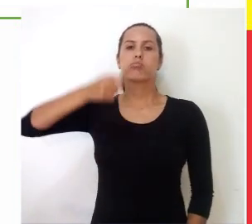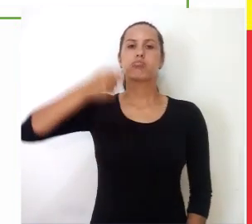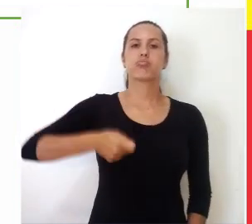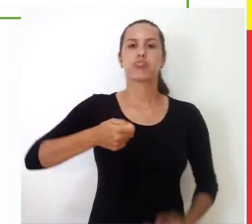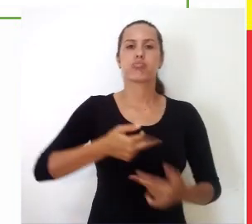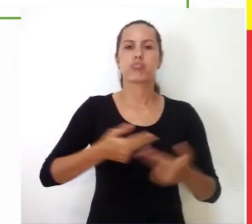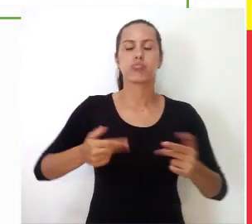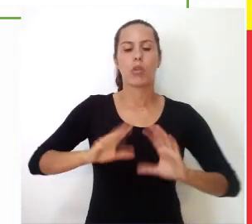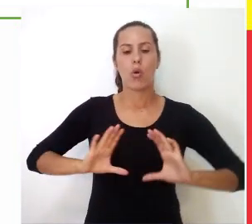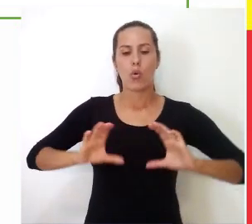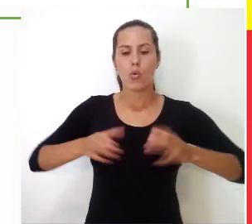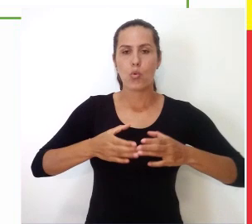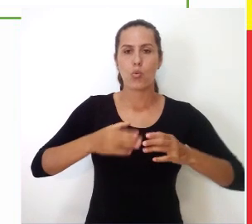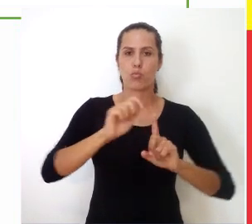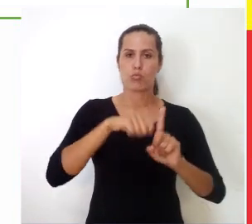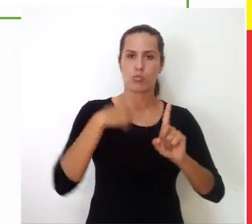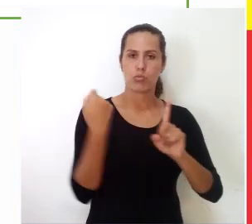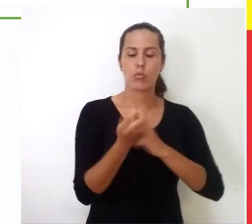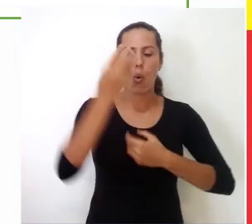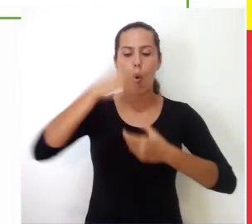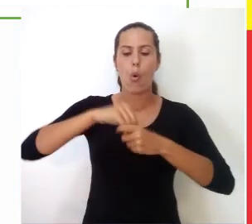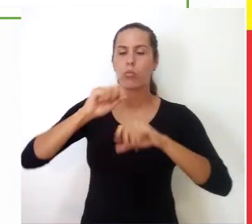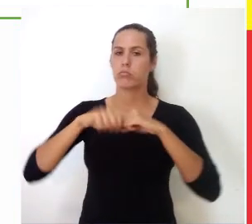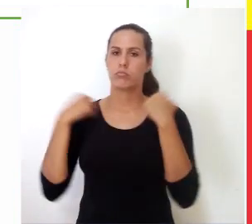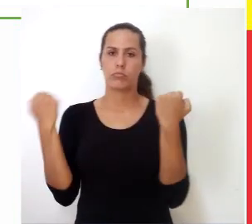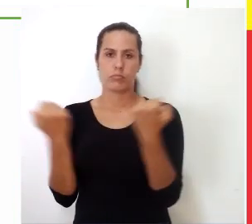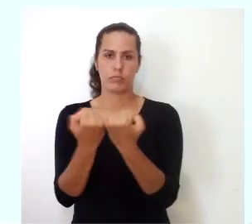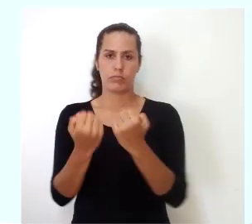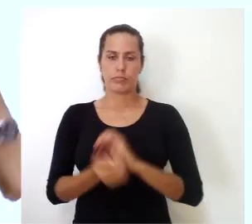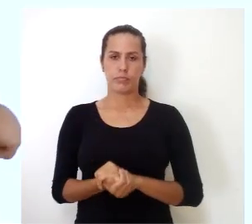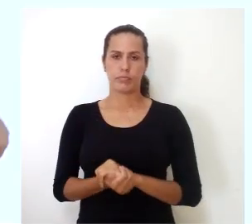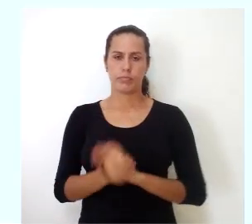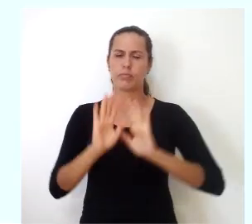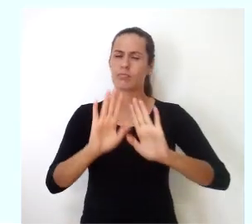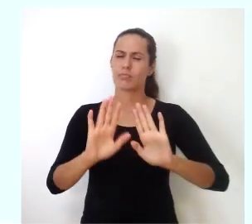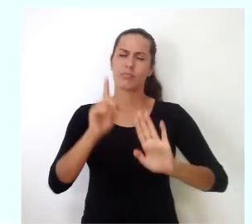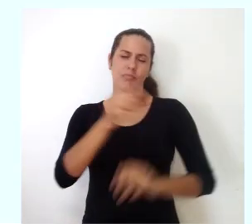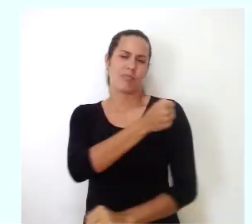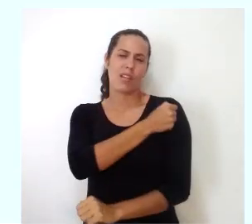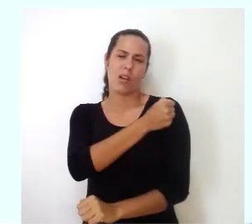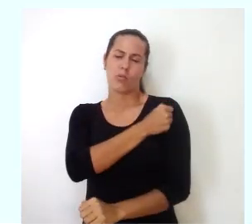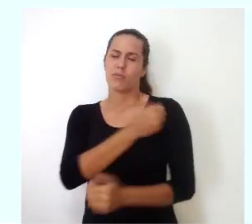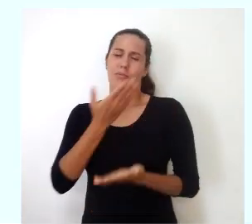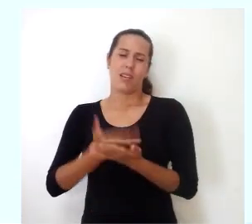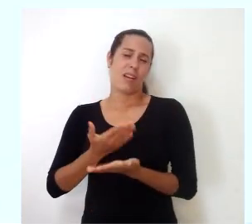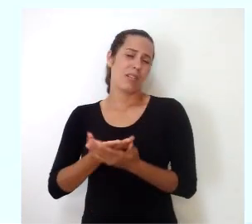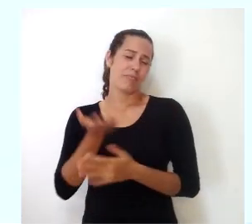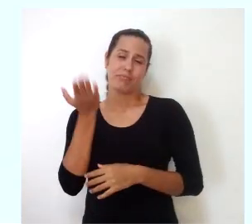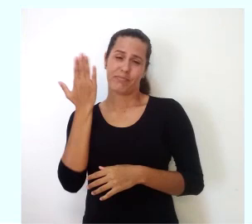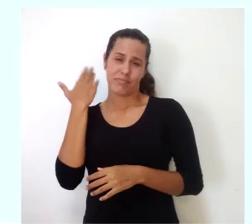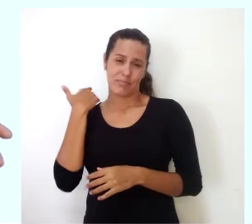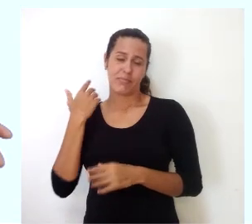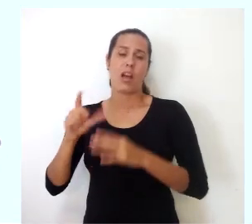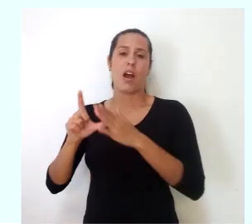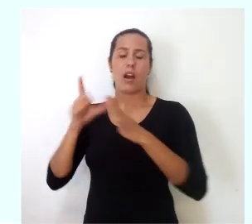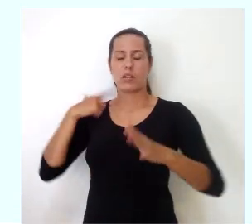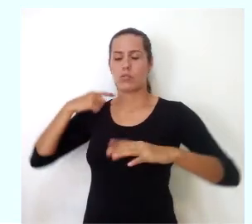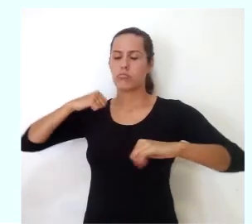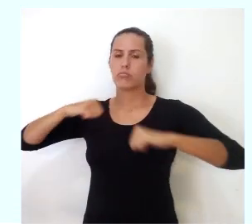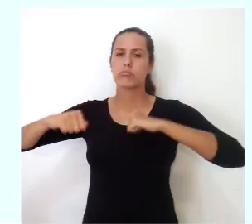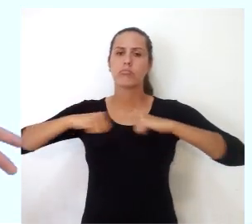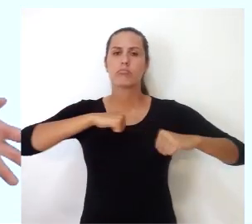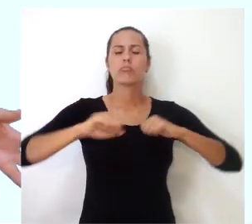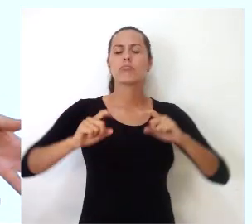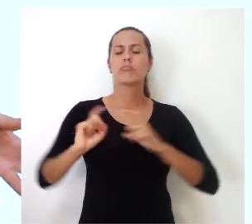grupo social ou de uma sociedade. Olhe, queridos estudantes, em aulas passadas eu debati aqui com vocês